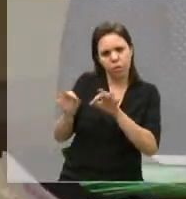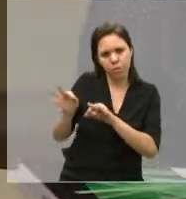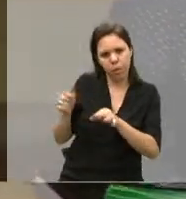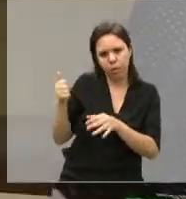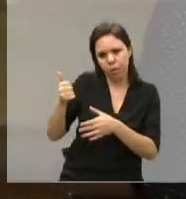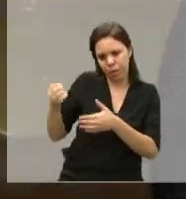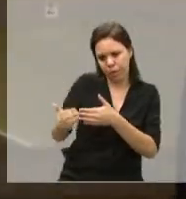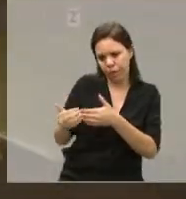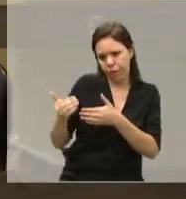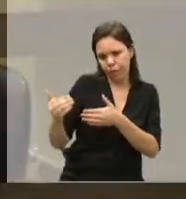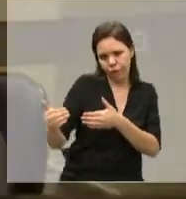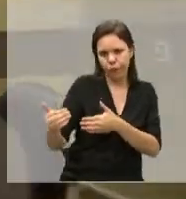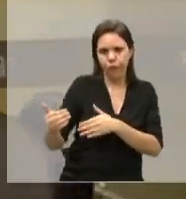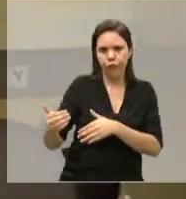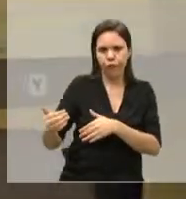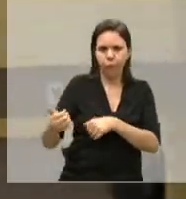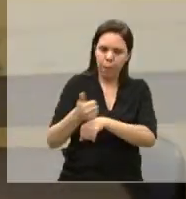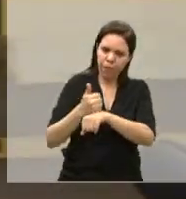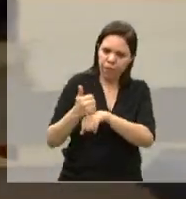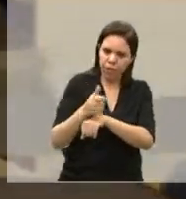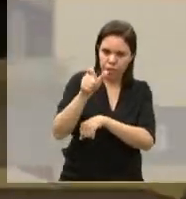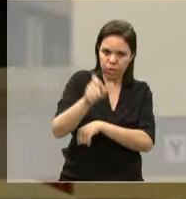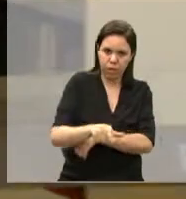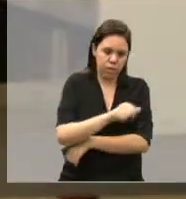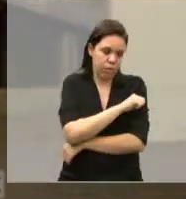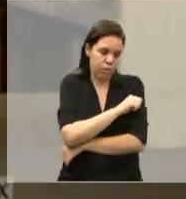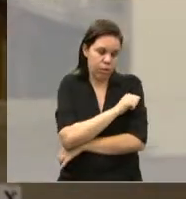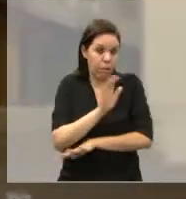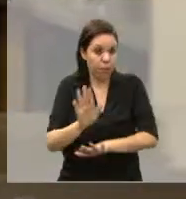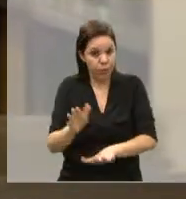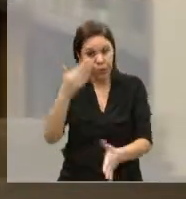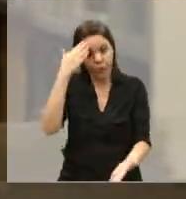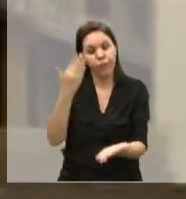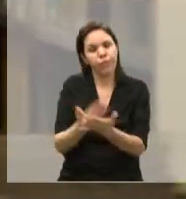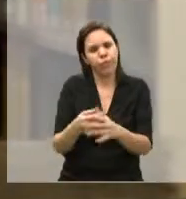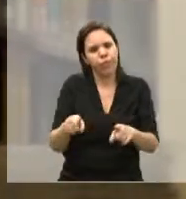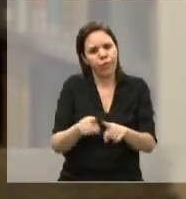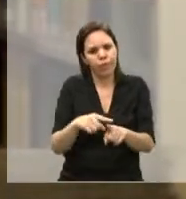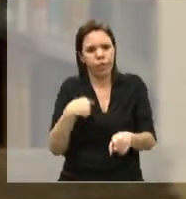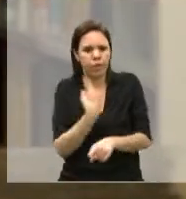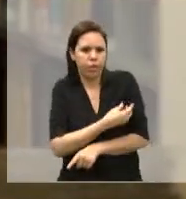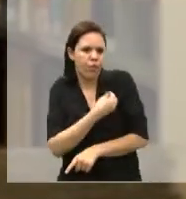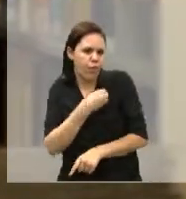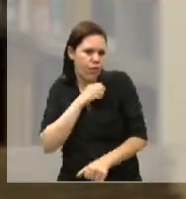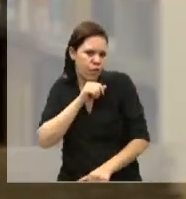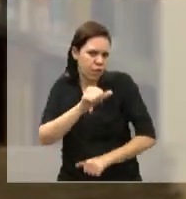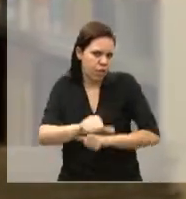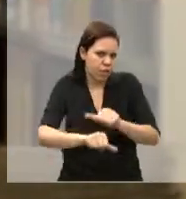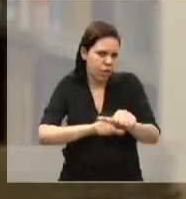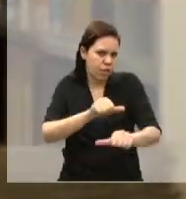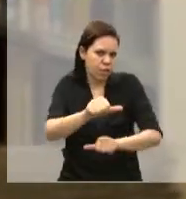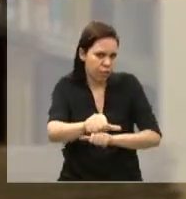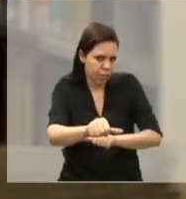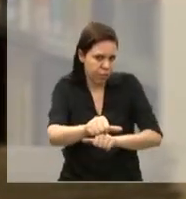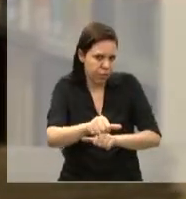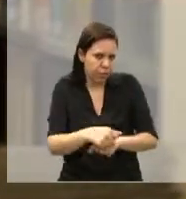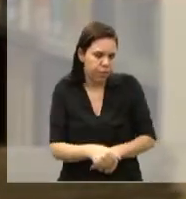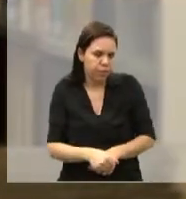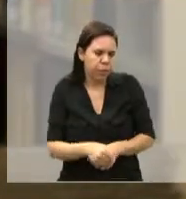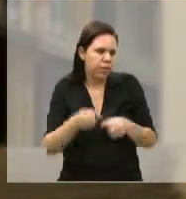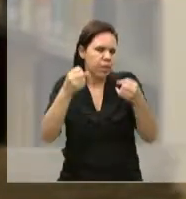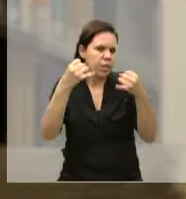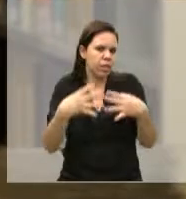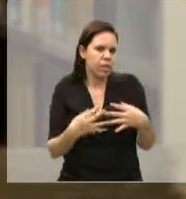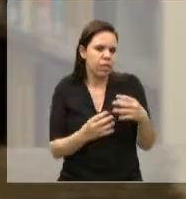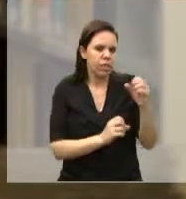da carreira do aluno. Porém, eu acredito que a gente está vivendo um momento de transformação. A gente está falando hoje da